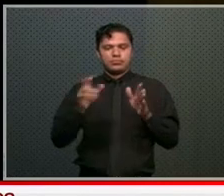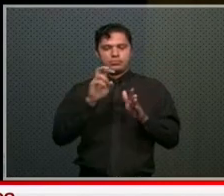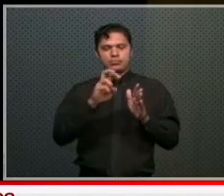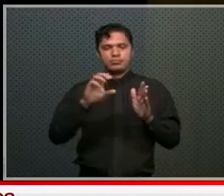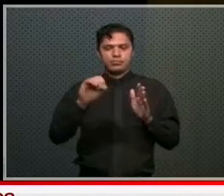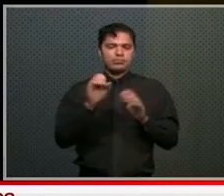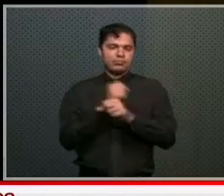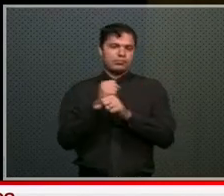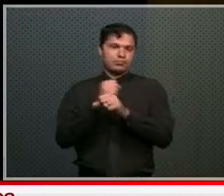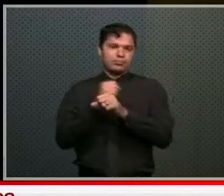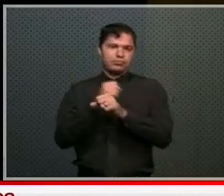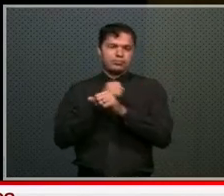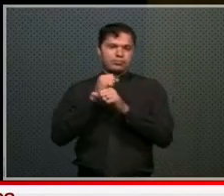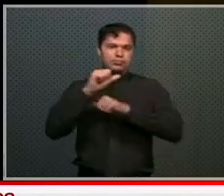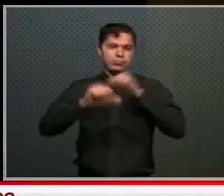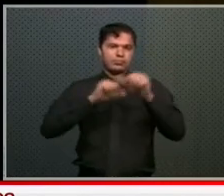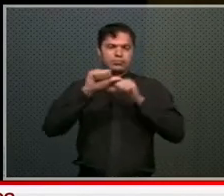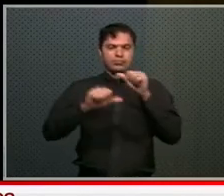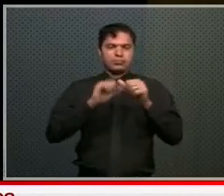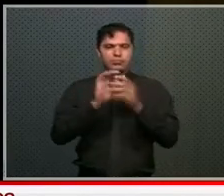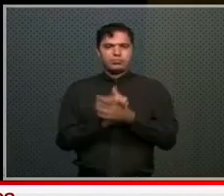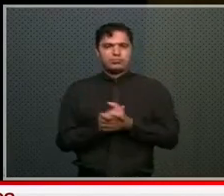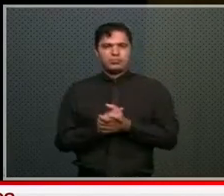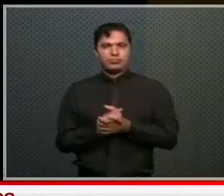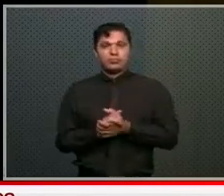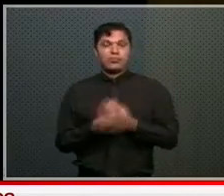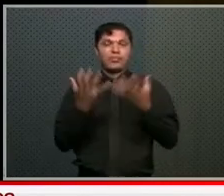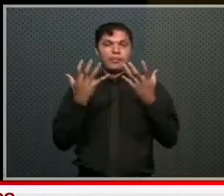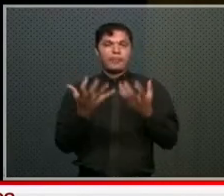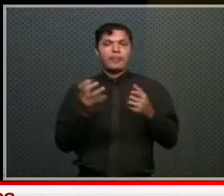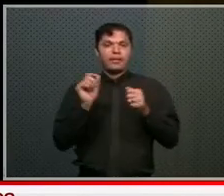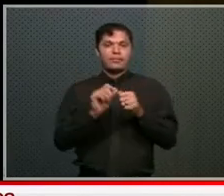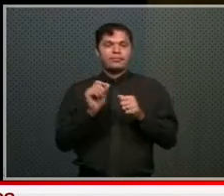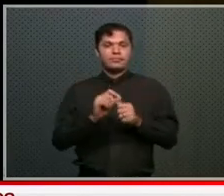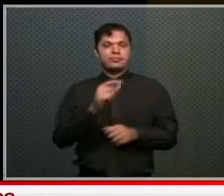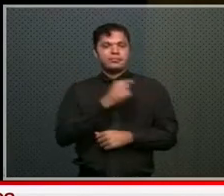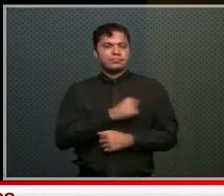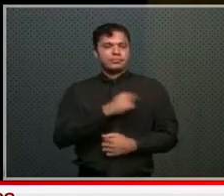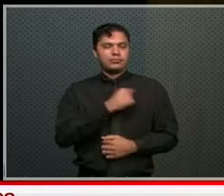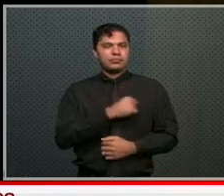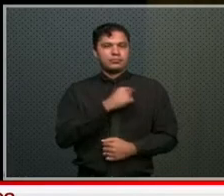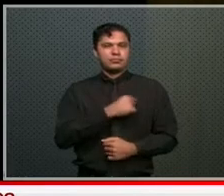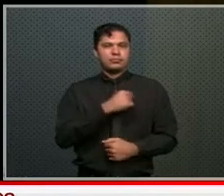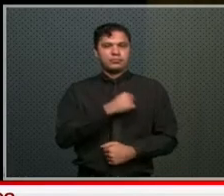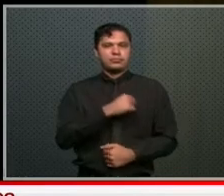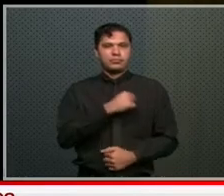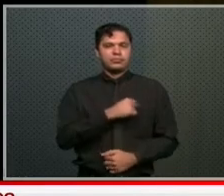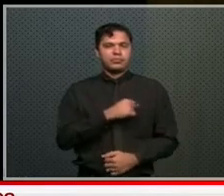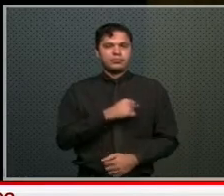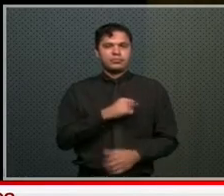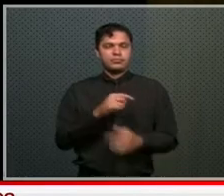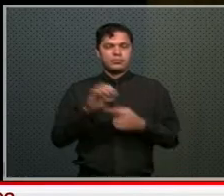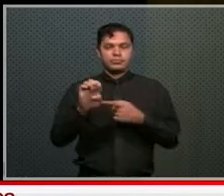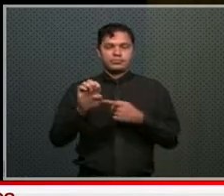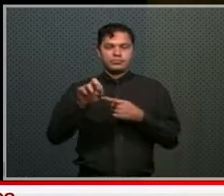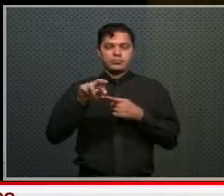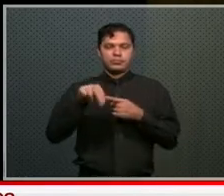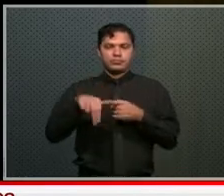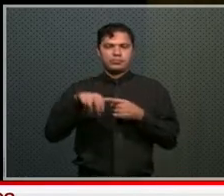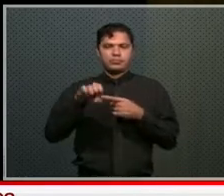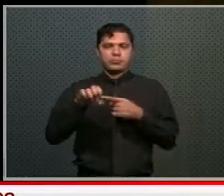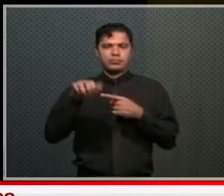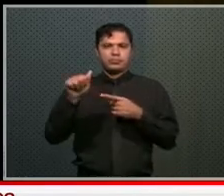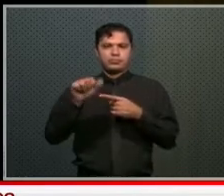décadas eu quero prestar uma homenagem nesse momento ao enés calandrina em Pinheiro